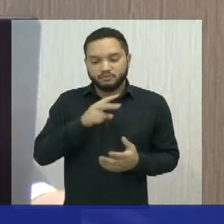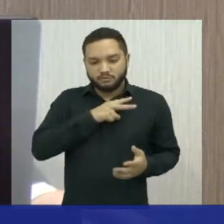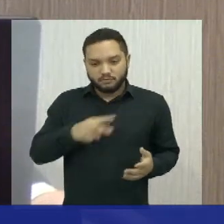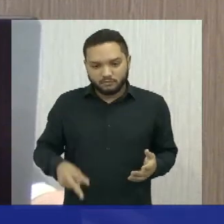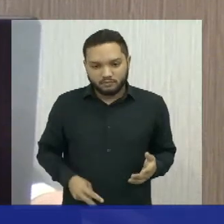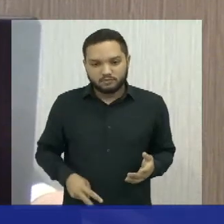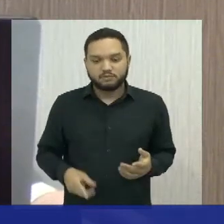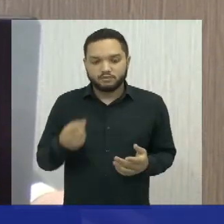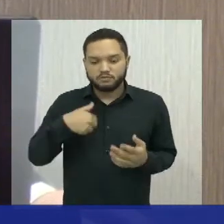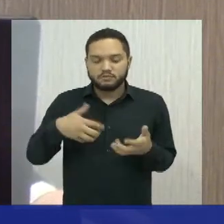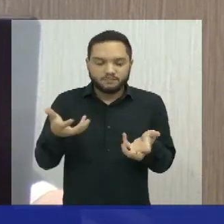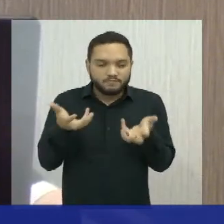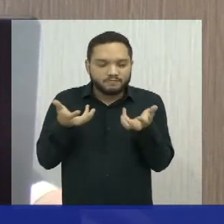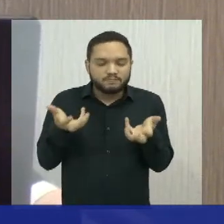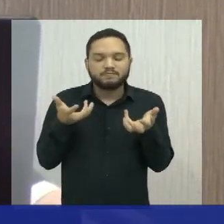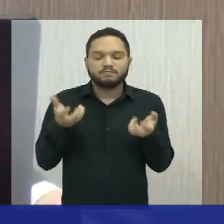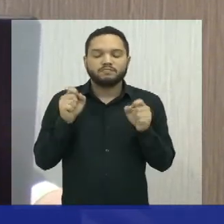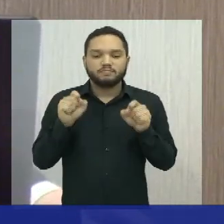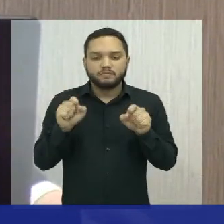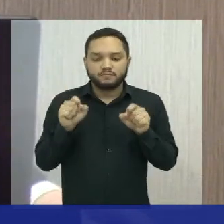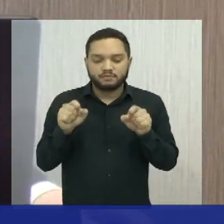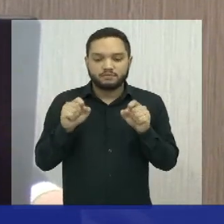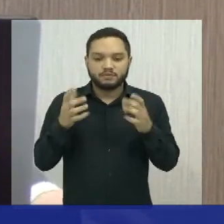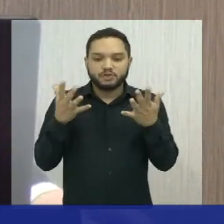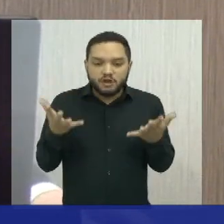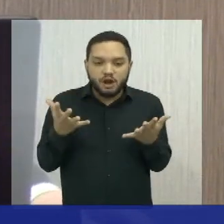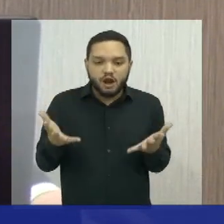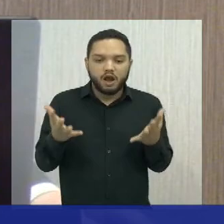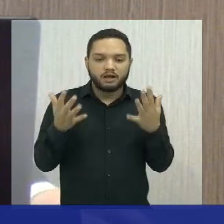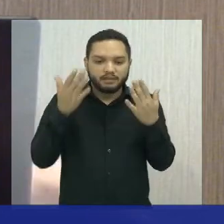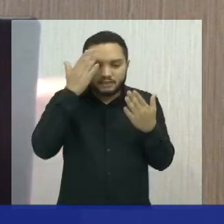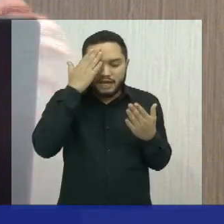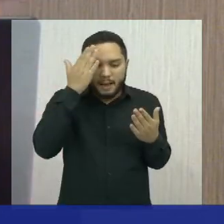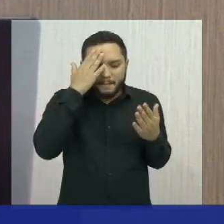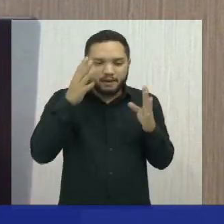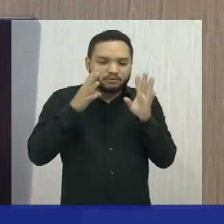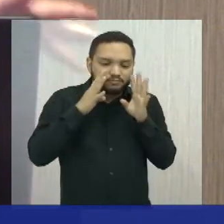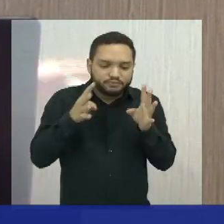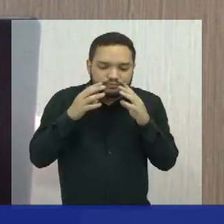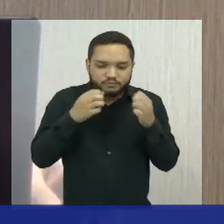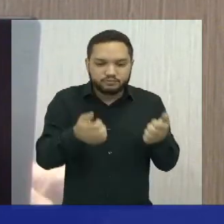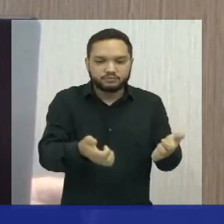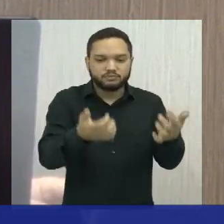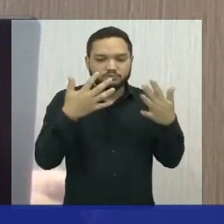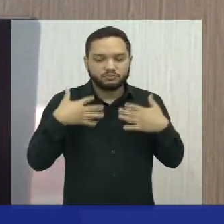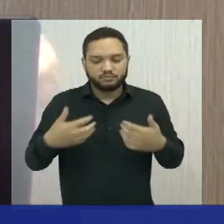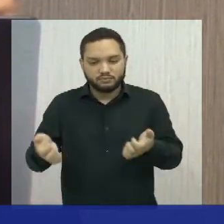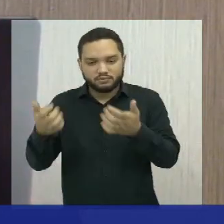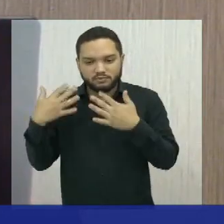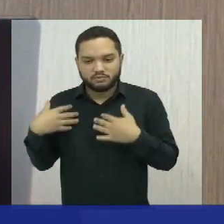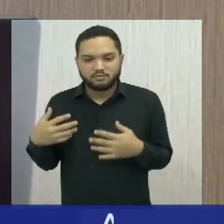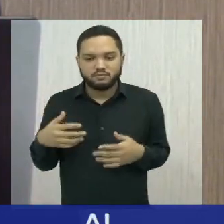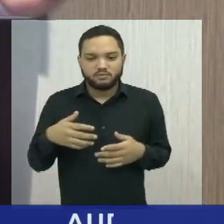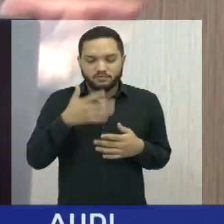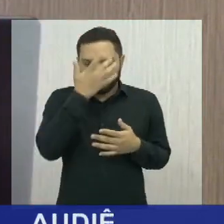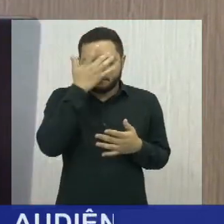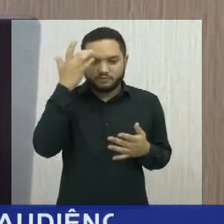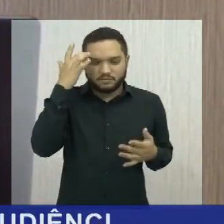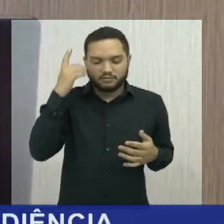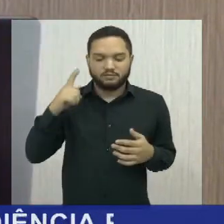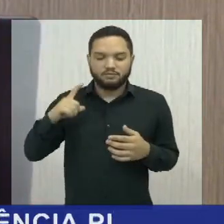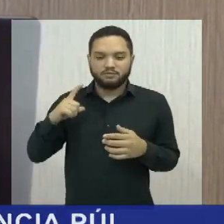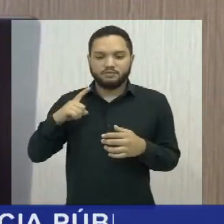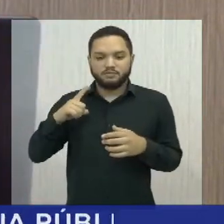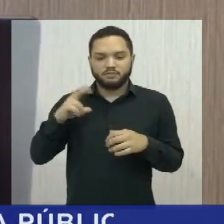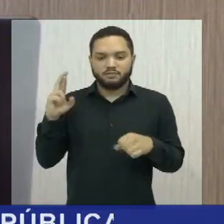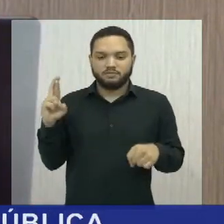mais pretendemos, que é ouvir aqueles que estão na ponta, ouvir aqueles que